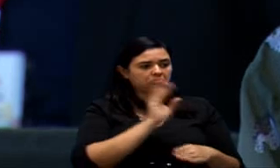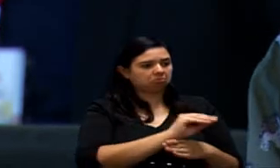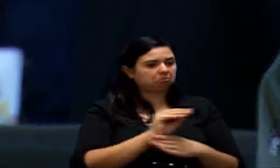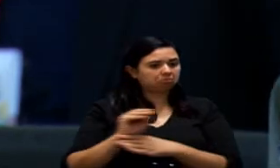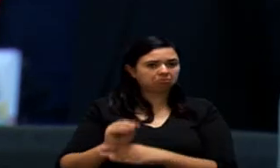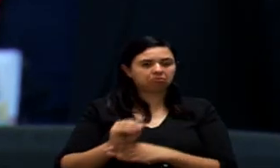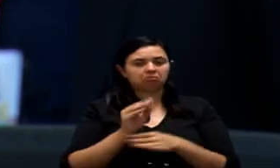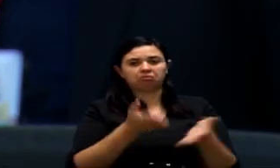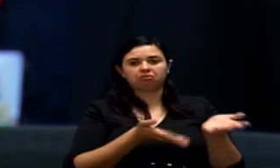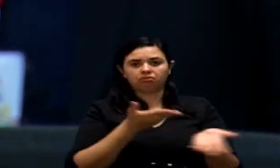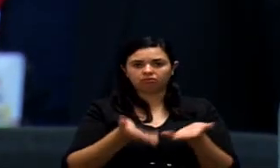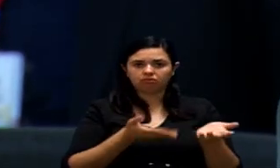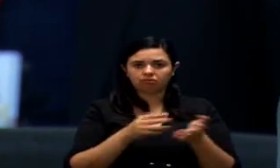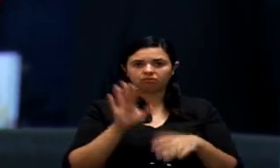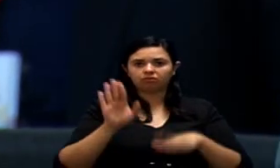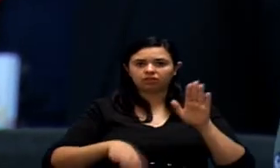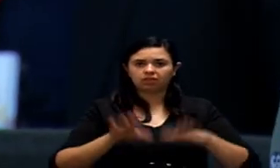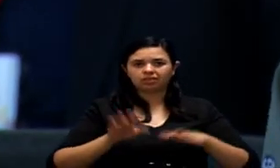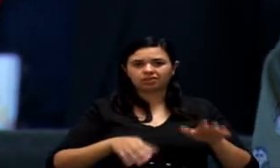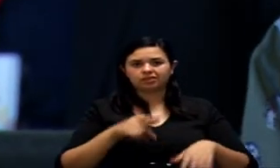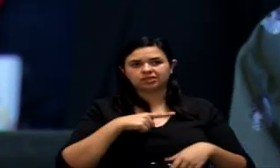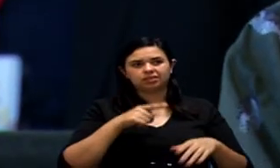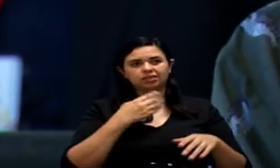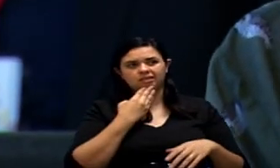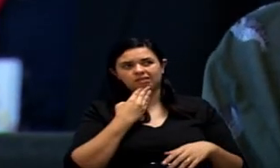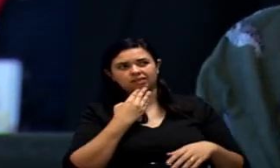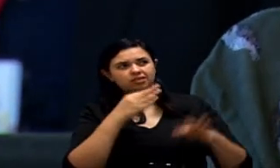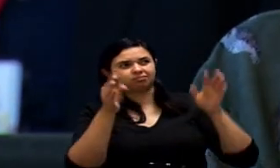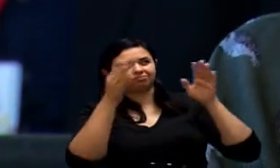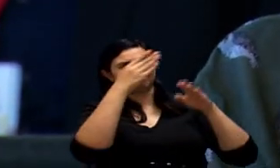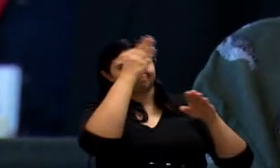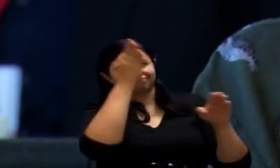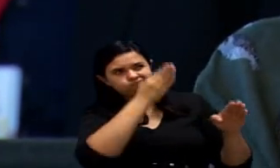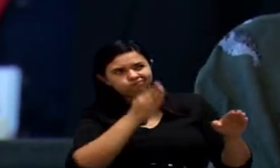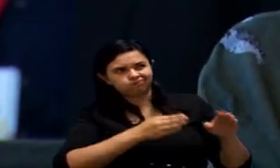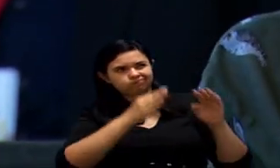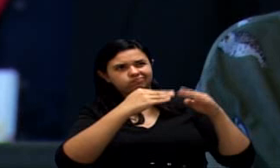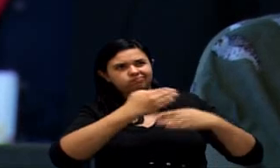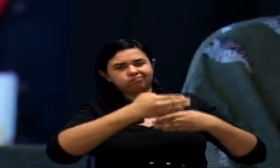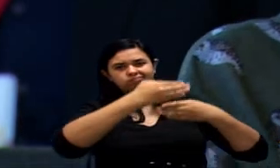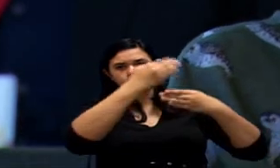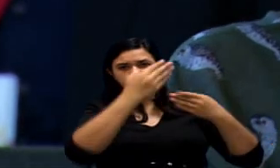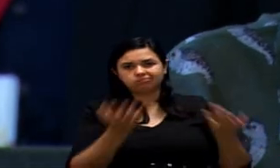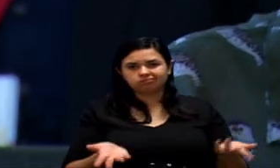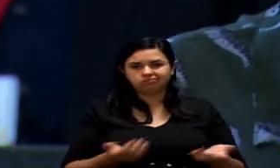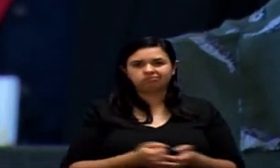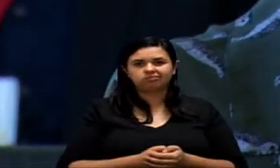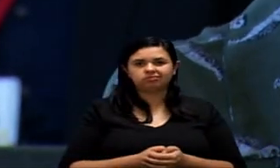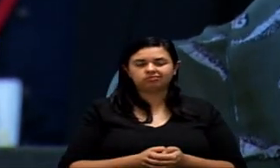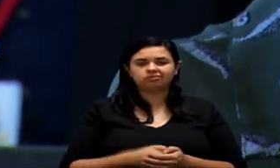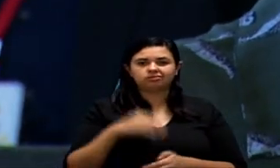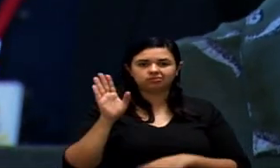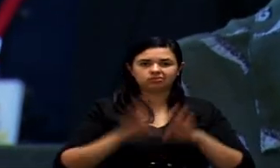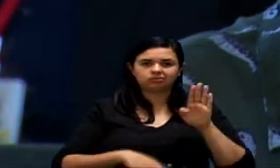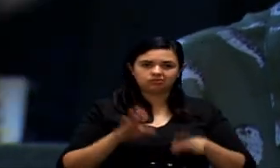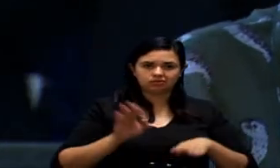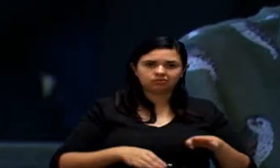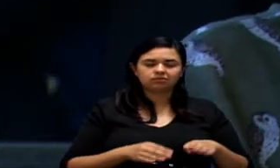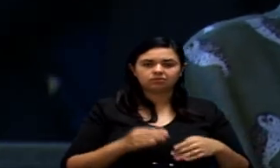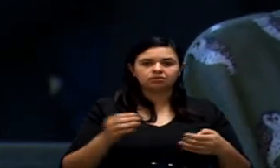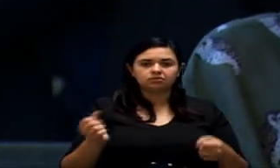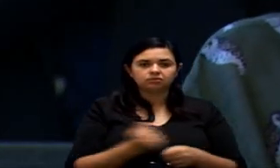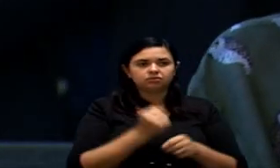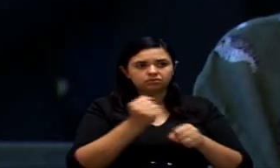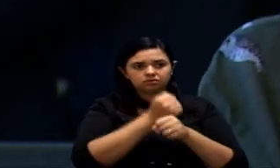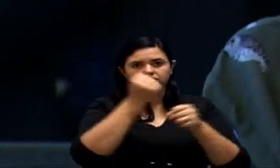tem uma rachadura, faz uma manutenção, mas piora-se depois de alguns meses. Ou a própria construção de uma escola,